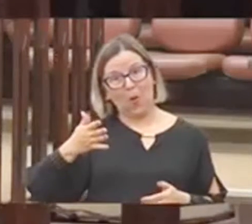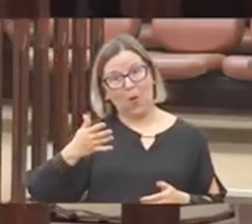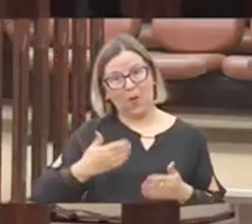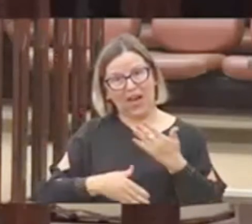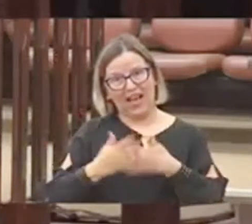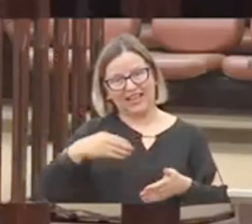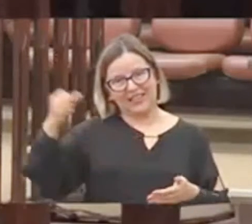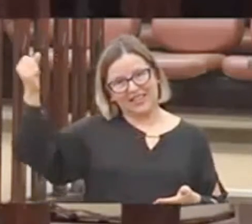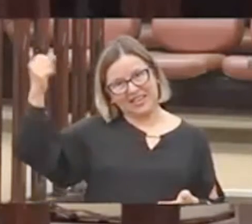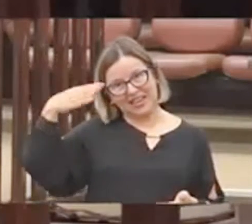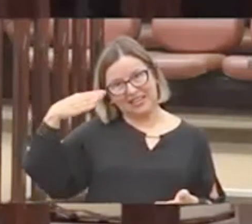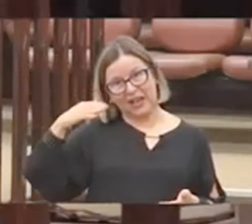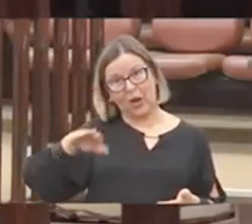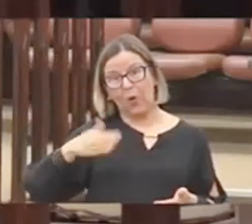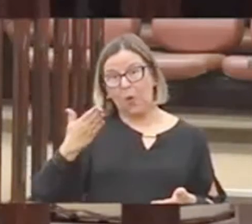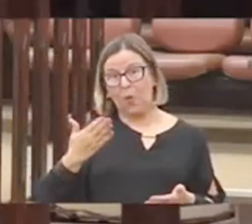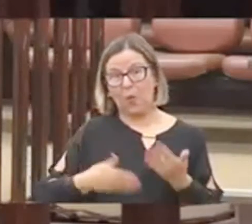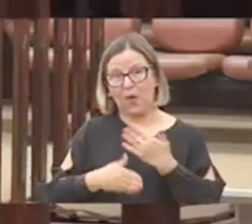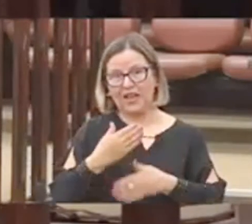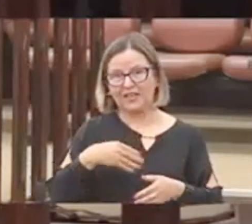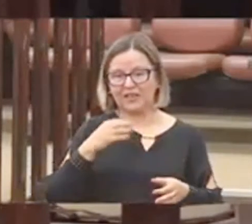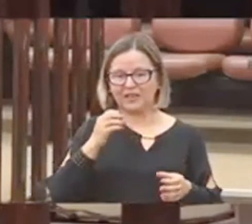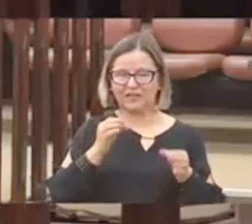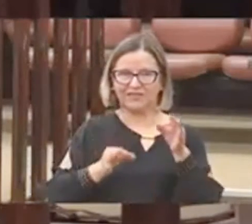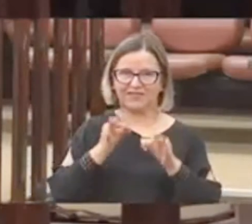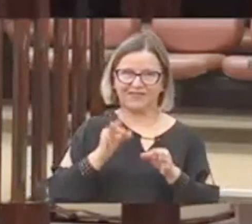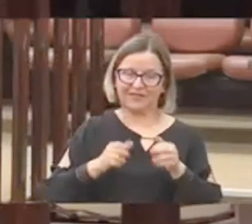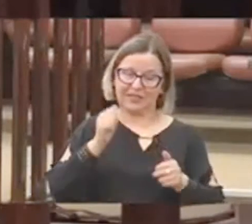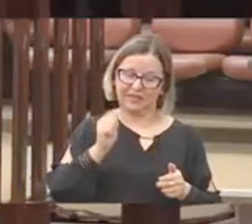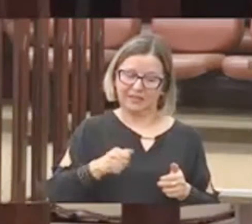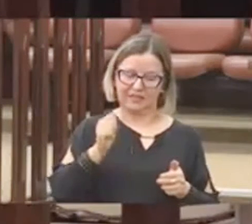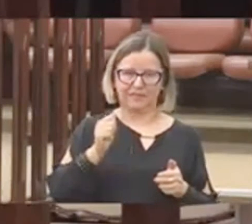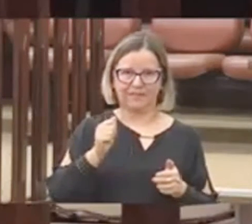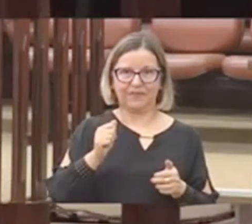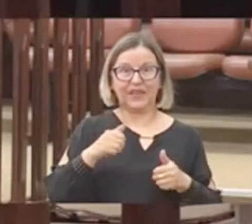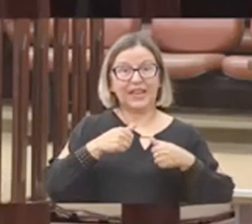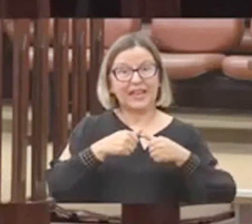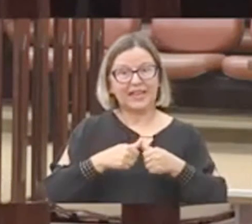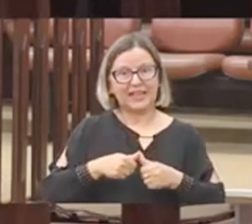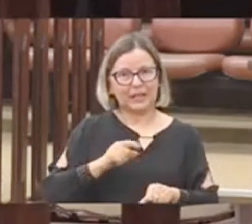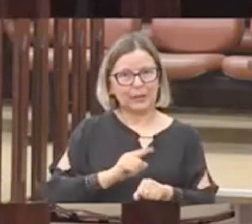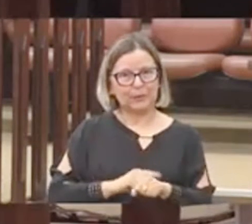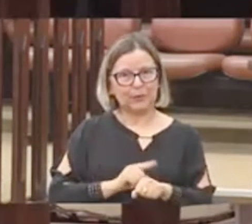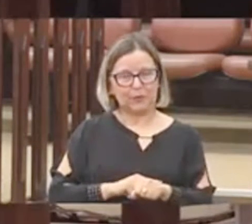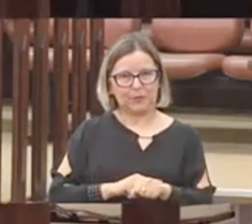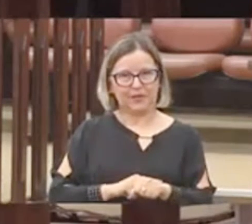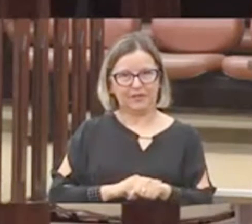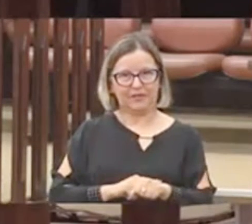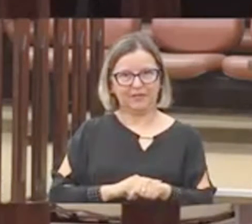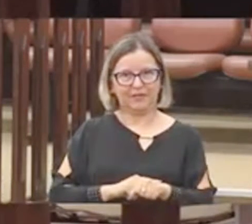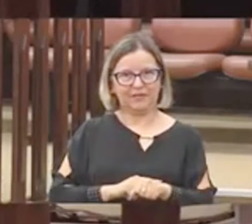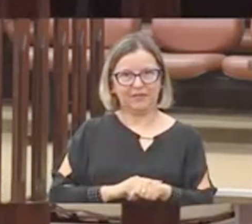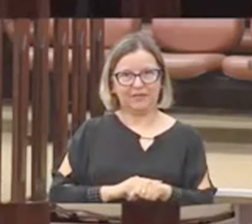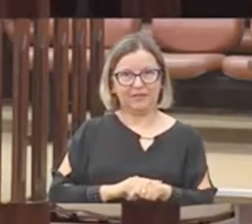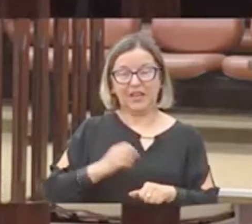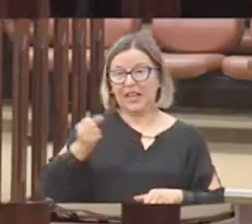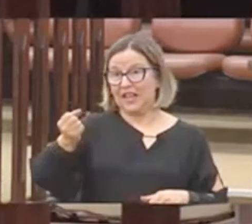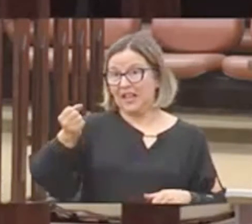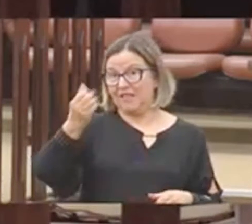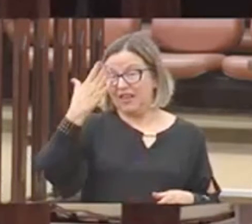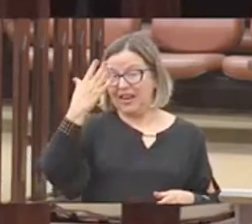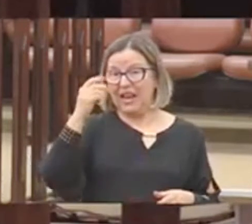em juízo. E nesse momento, será revelado com quem nós verdadeiramente somos. Em